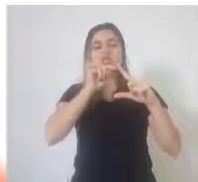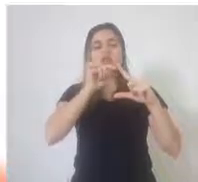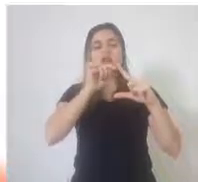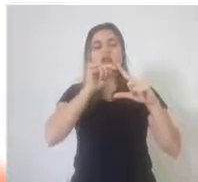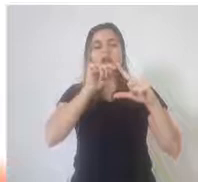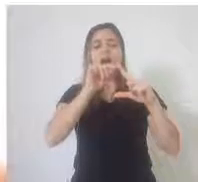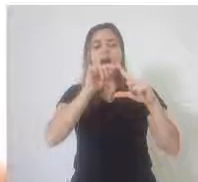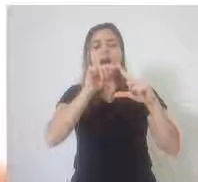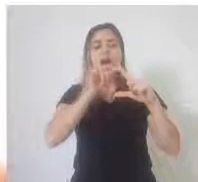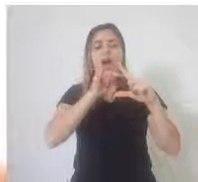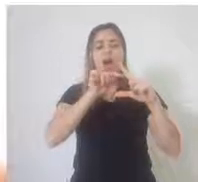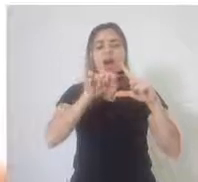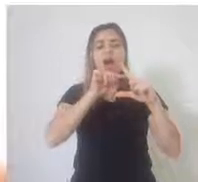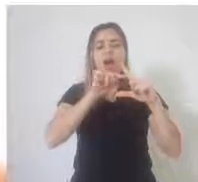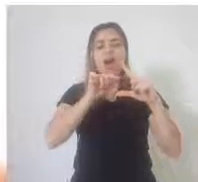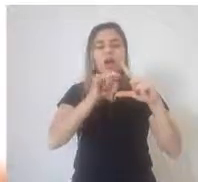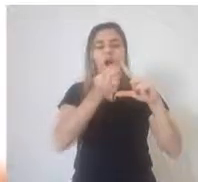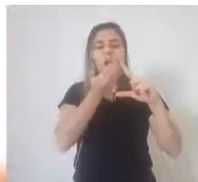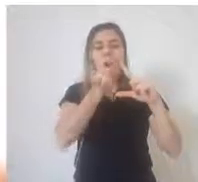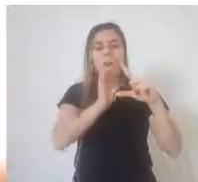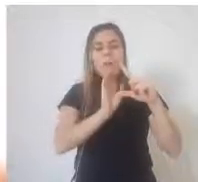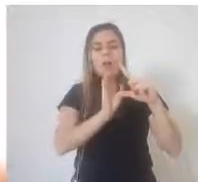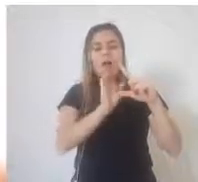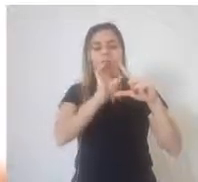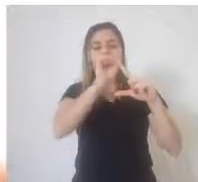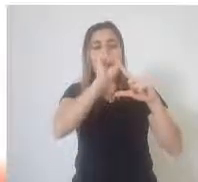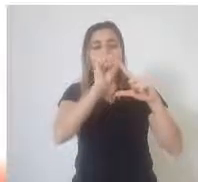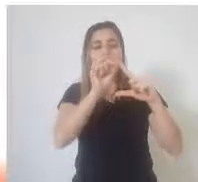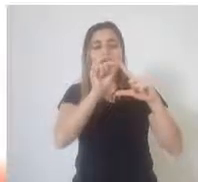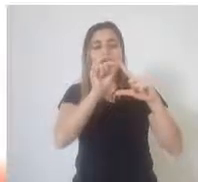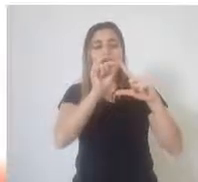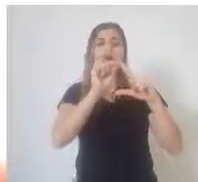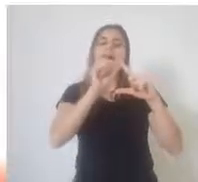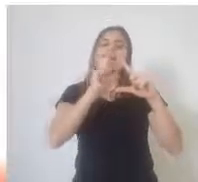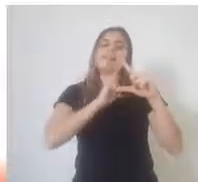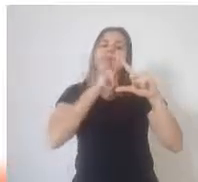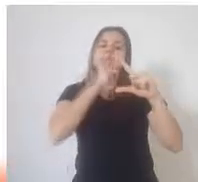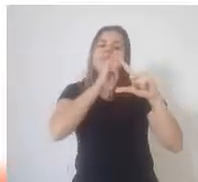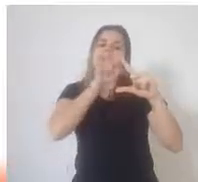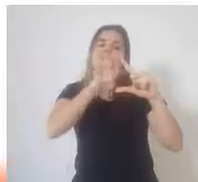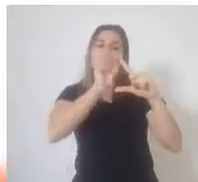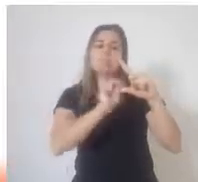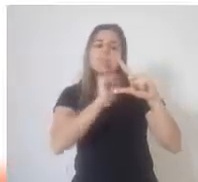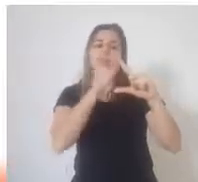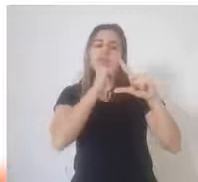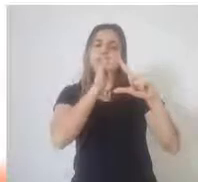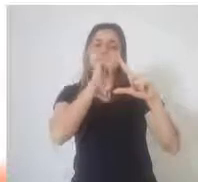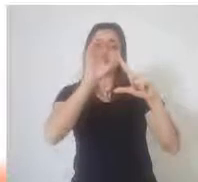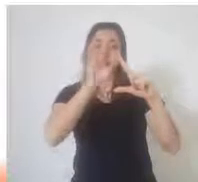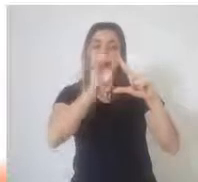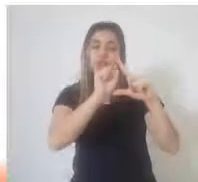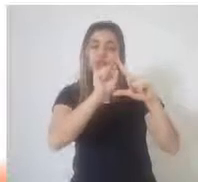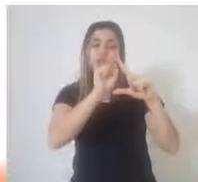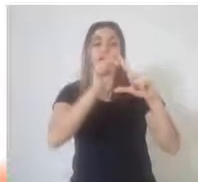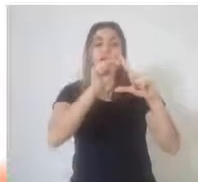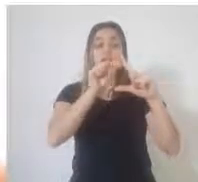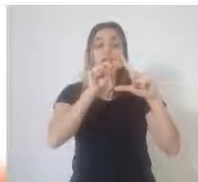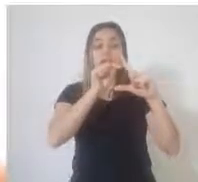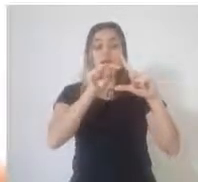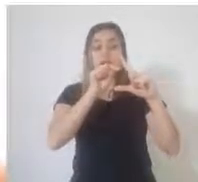dar uma quantidade de energia através da alimentação do zooplâncton, né? O zooplâncton vai se alimentar desse fitoplâncton, só